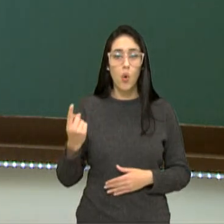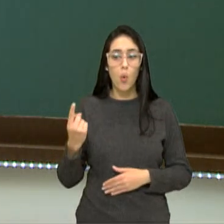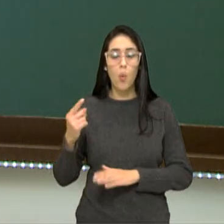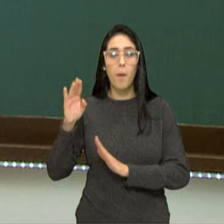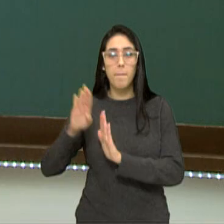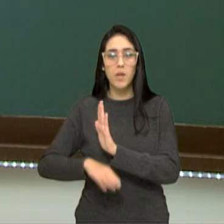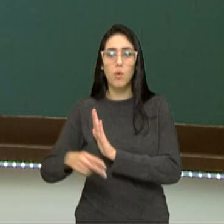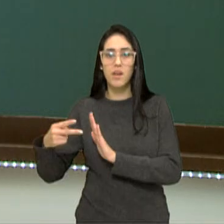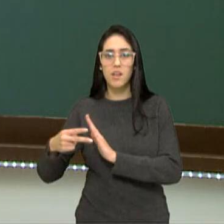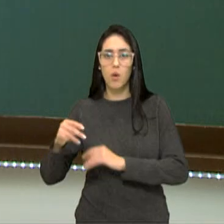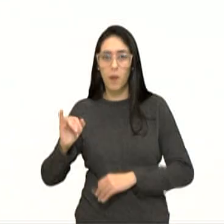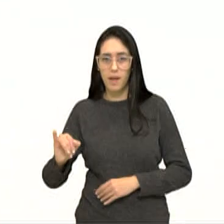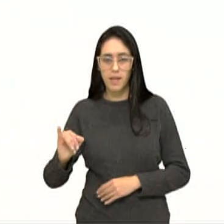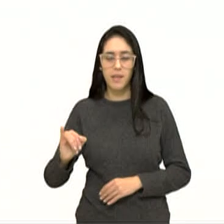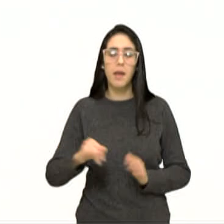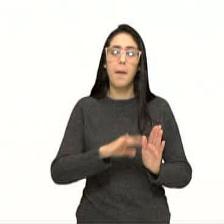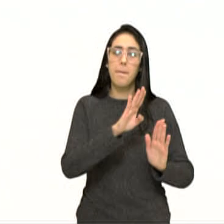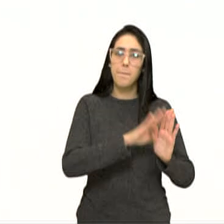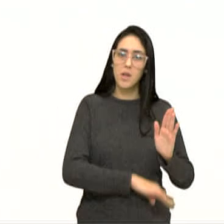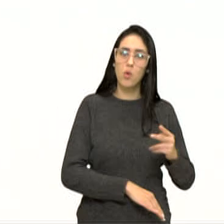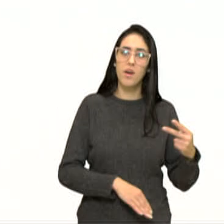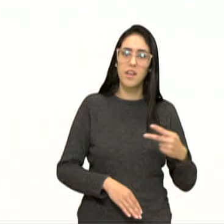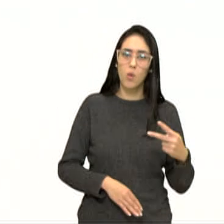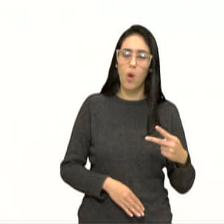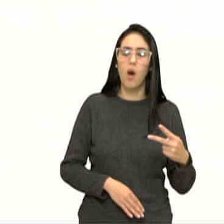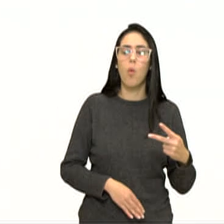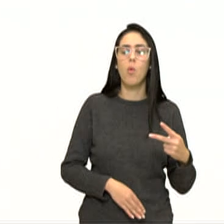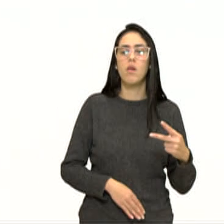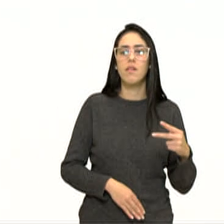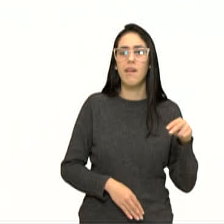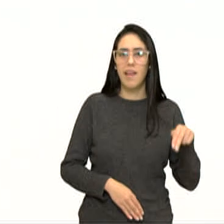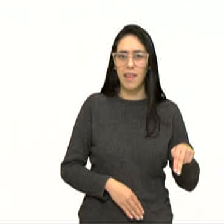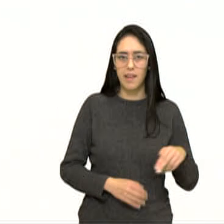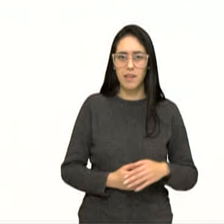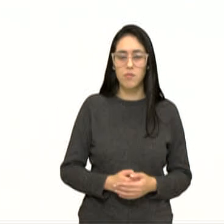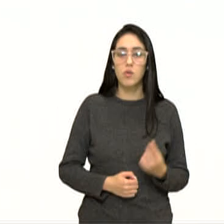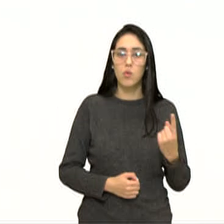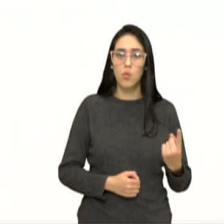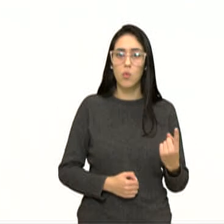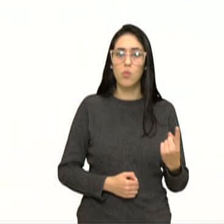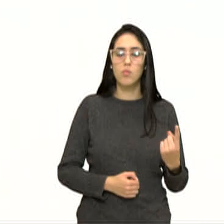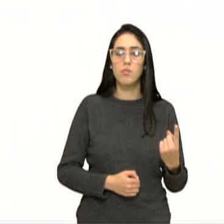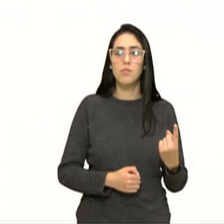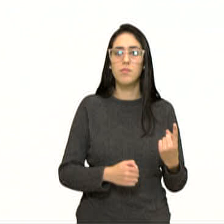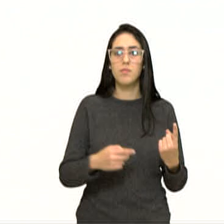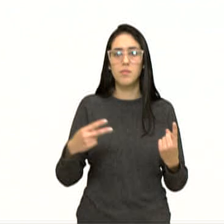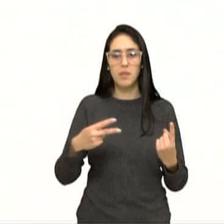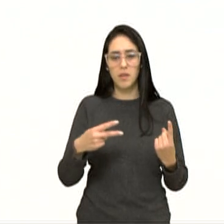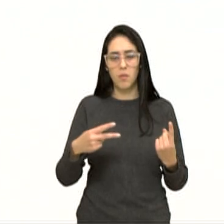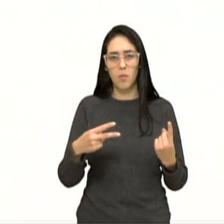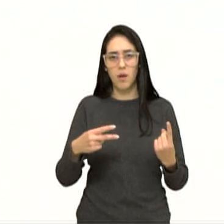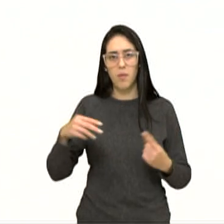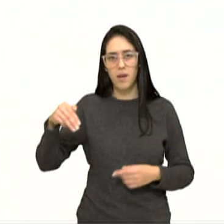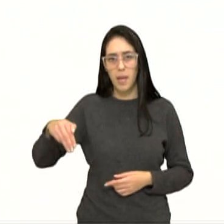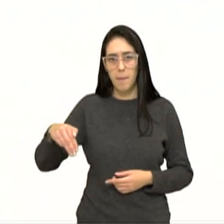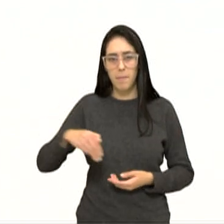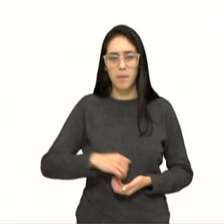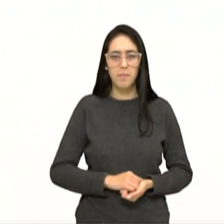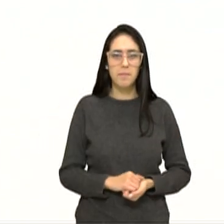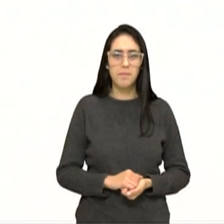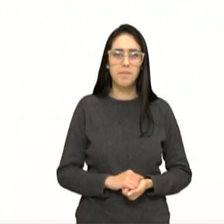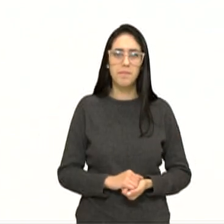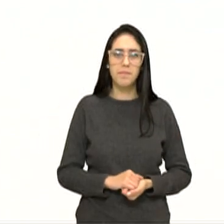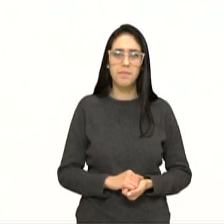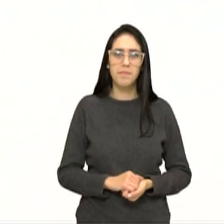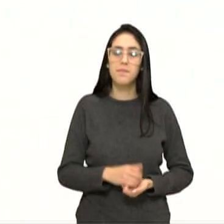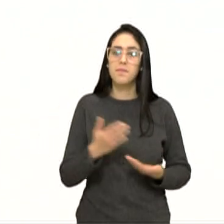I, menor ou igual a M. E 1 menor ou igual a J, menor ou igual a N. Aqui